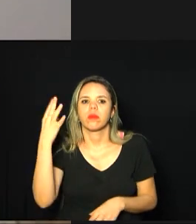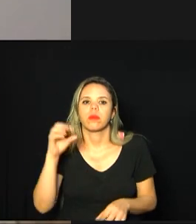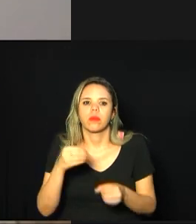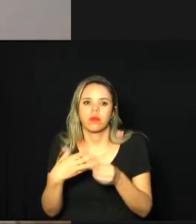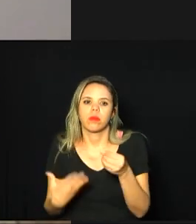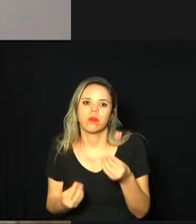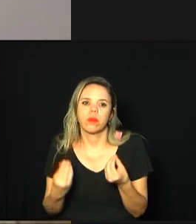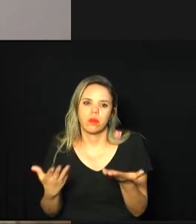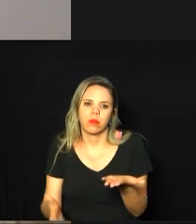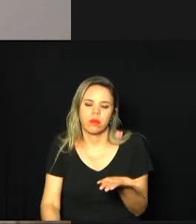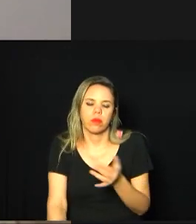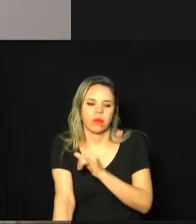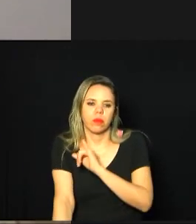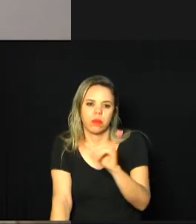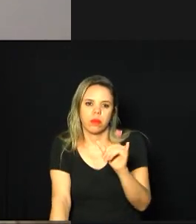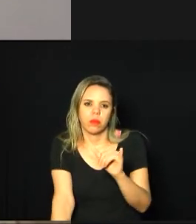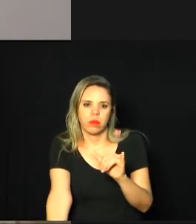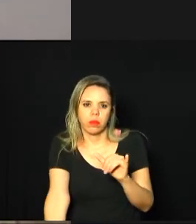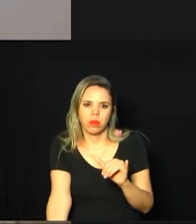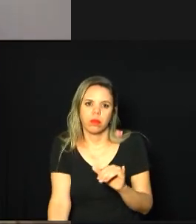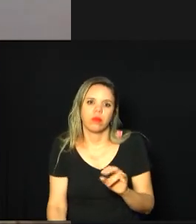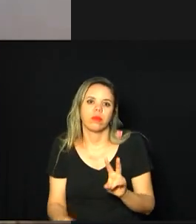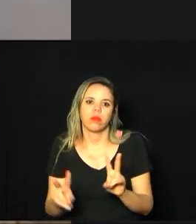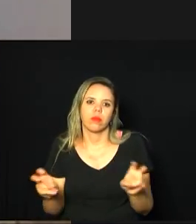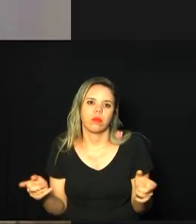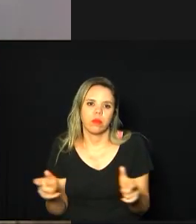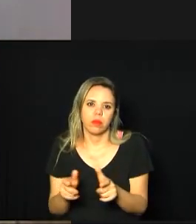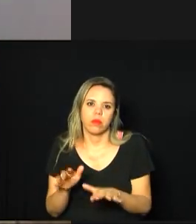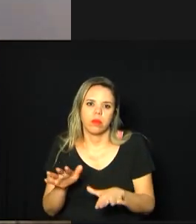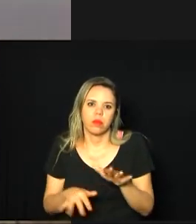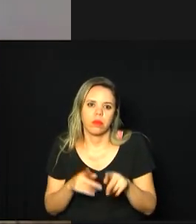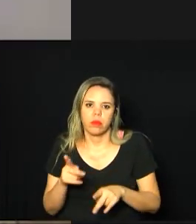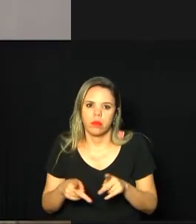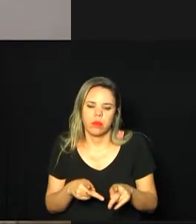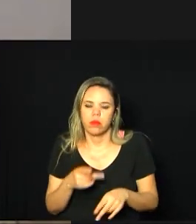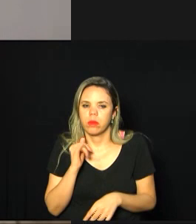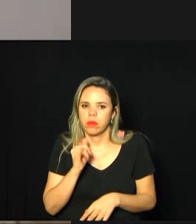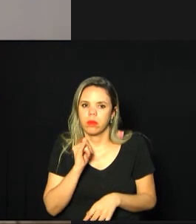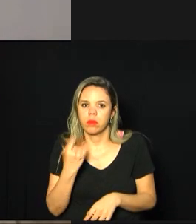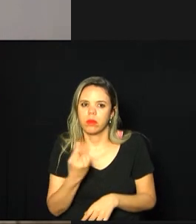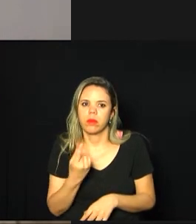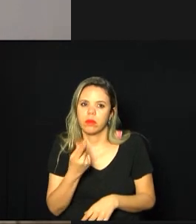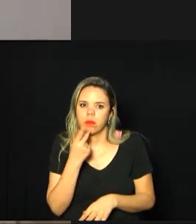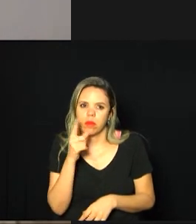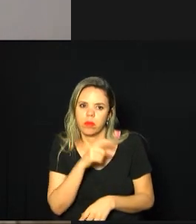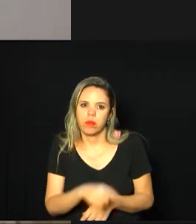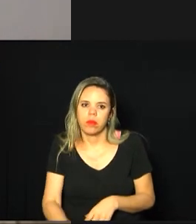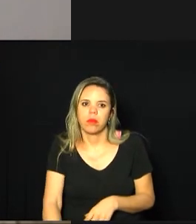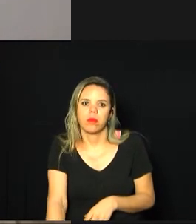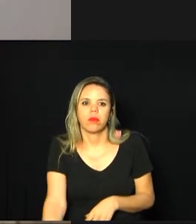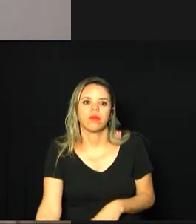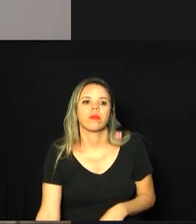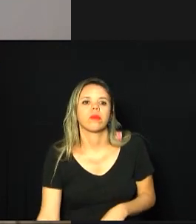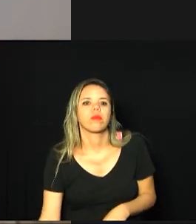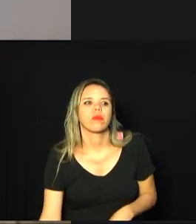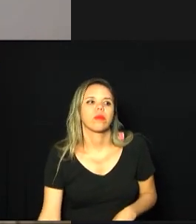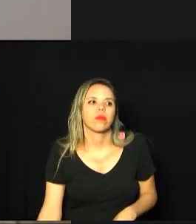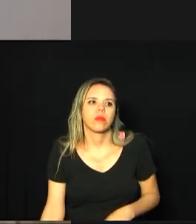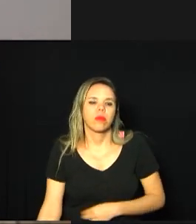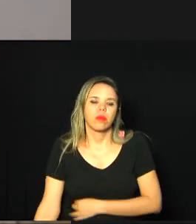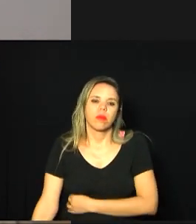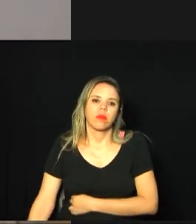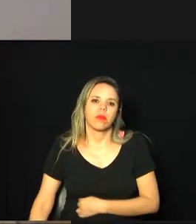que entrega sobre a temática, e aí às vezes a gente fica falando sozinho, é difícil, assim, nesse ponto.